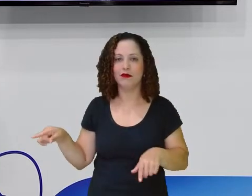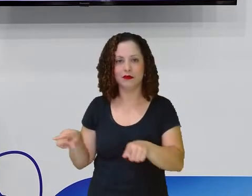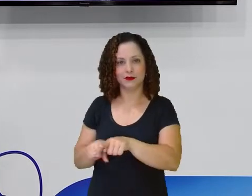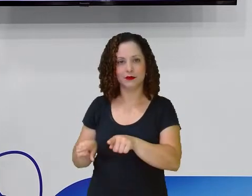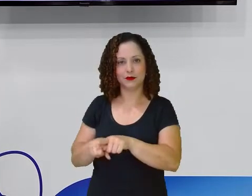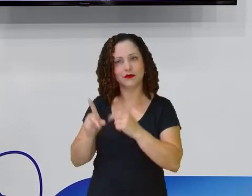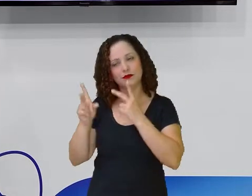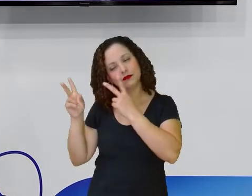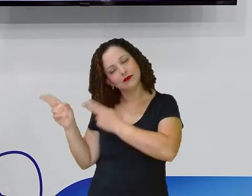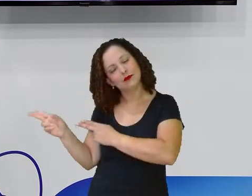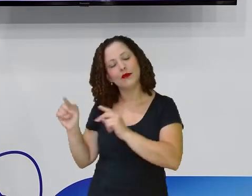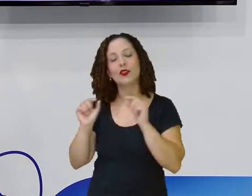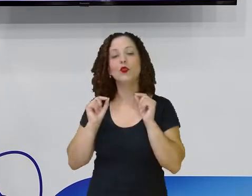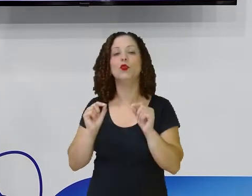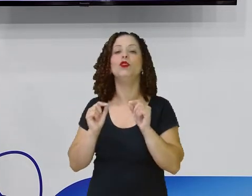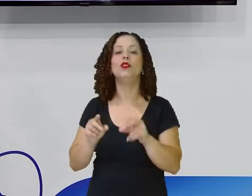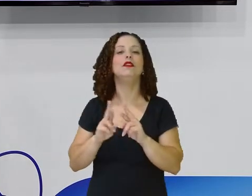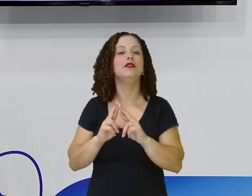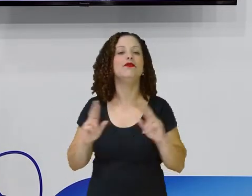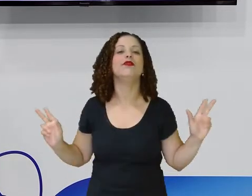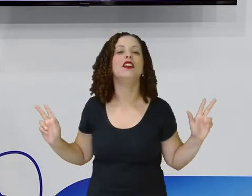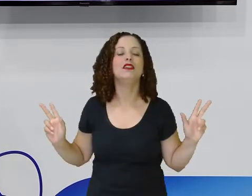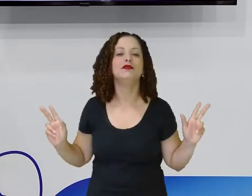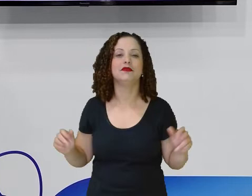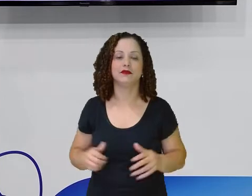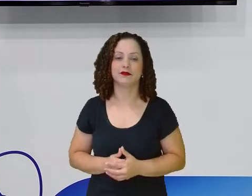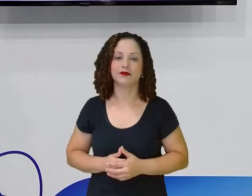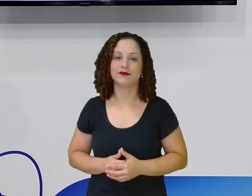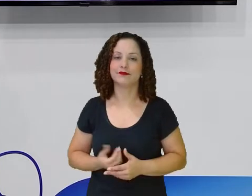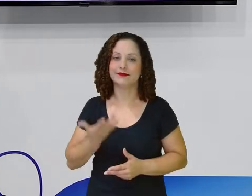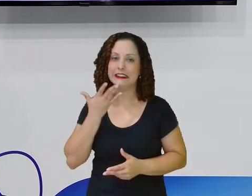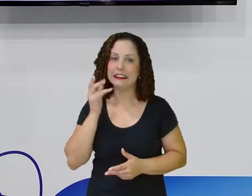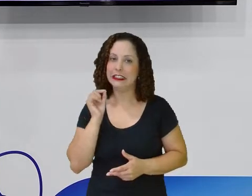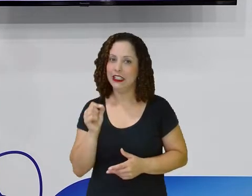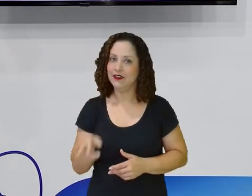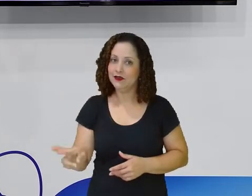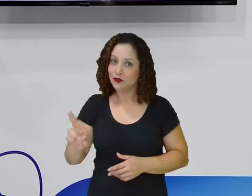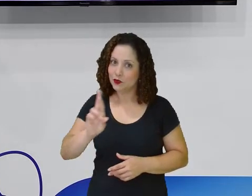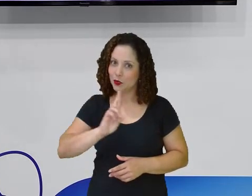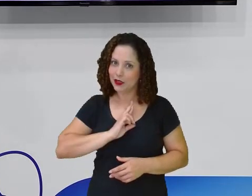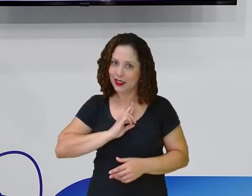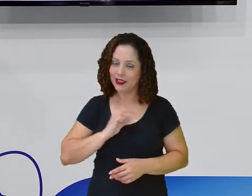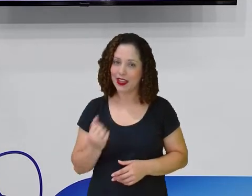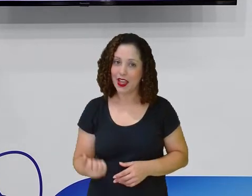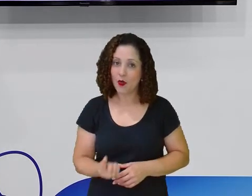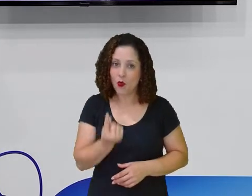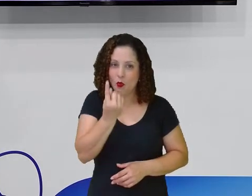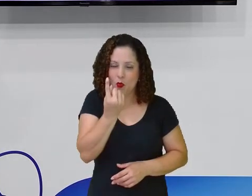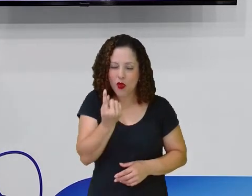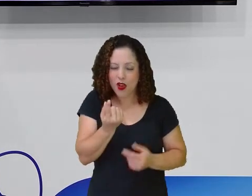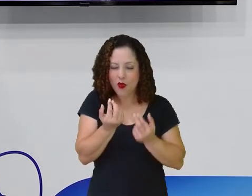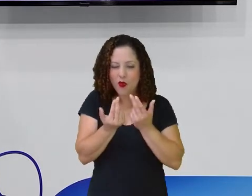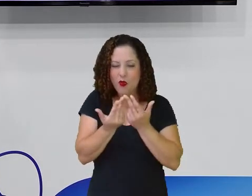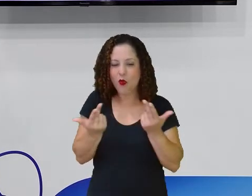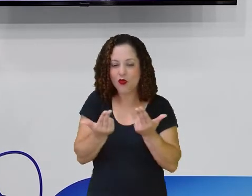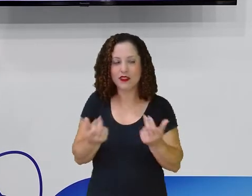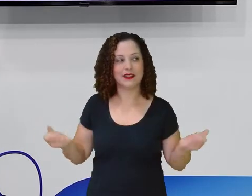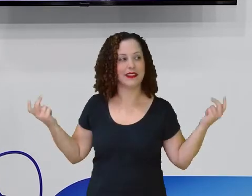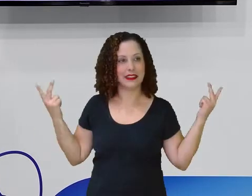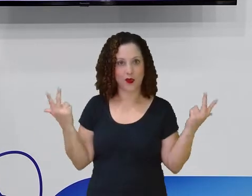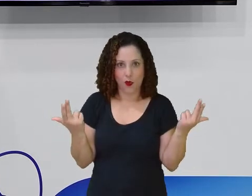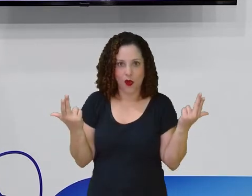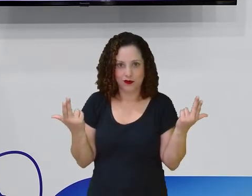que vocês me dizem aí? Quem será que vai me responder? Pelo menos uma semelhança. O que tem